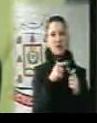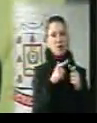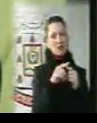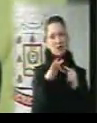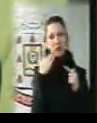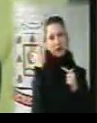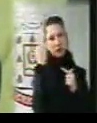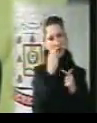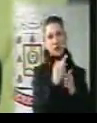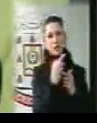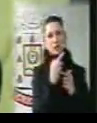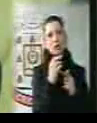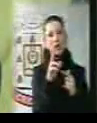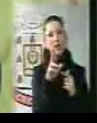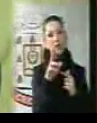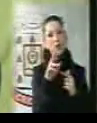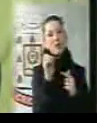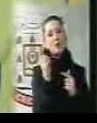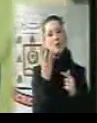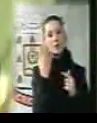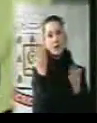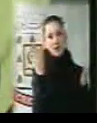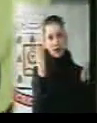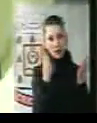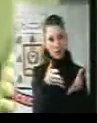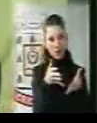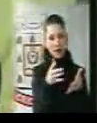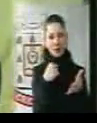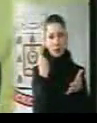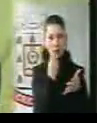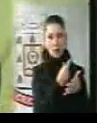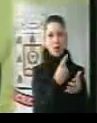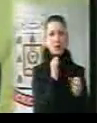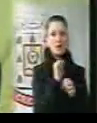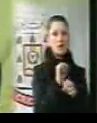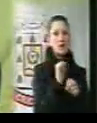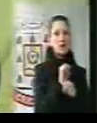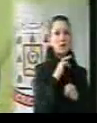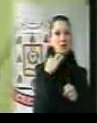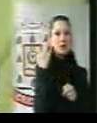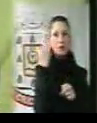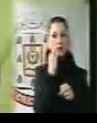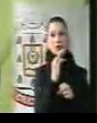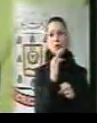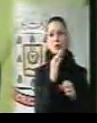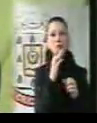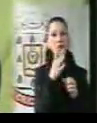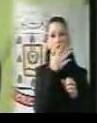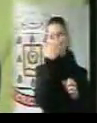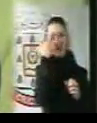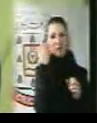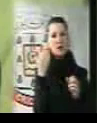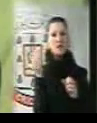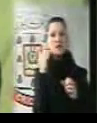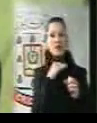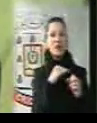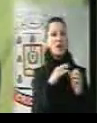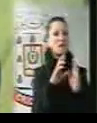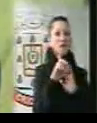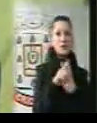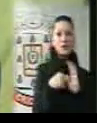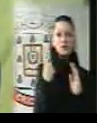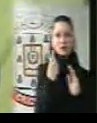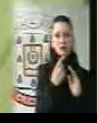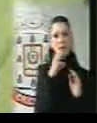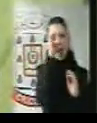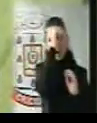que estão acontecendo agora. Esperamos que no futuro, né, as pessoas que virão depois de nós aprendam com os nossos